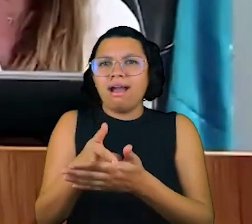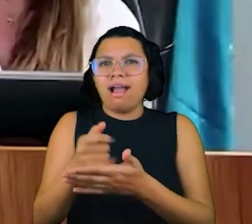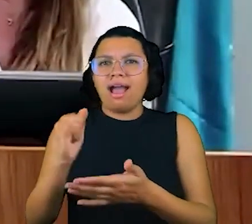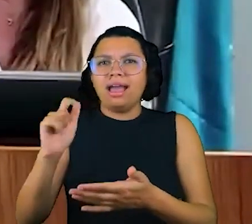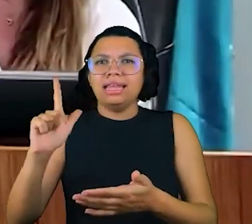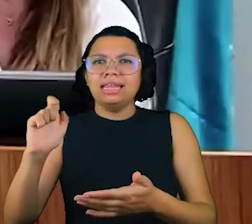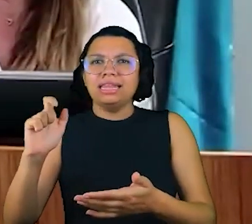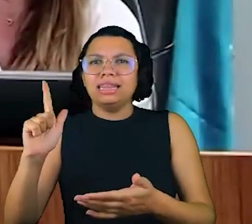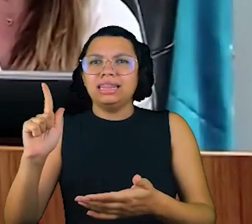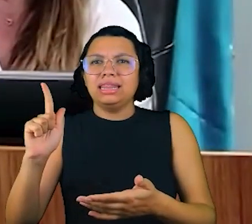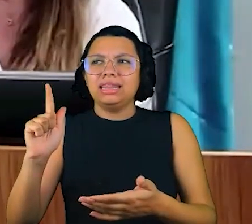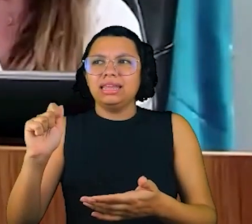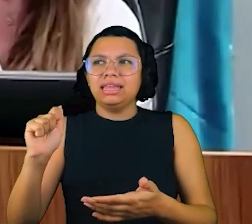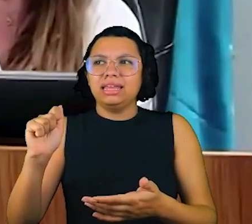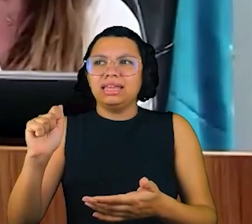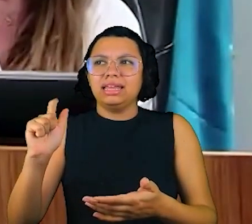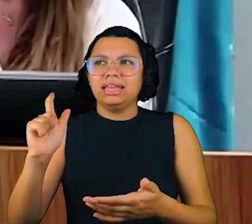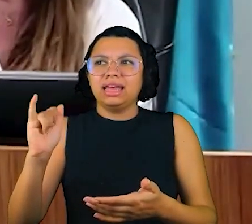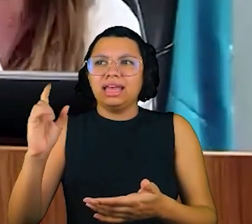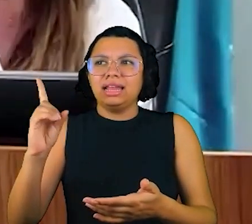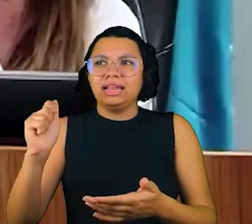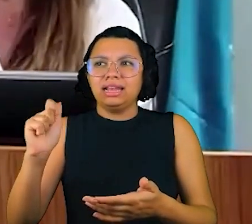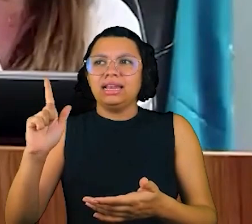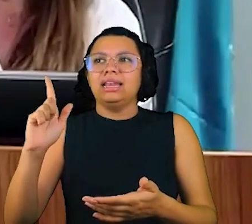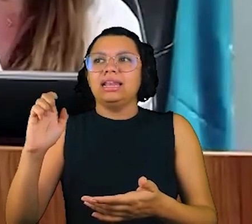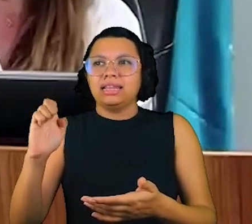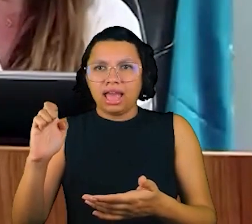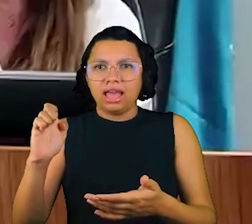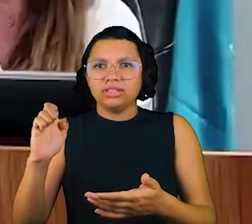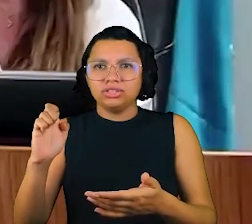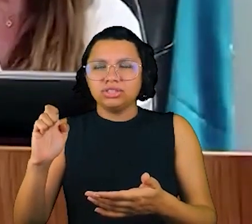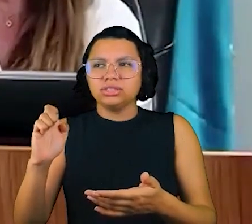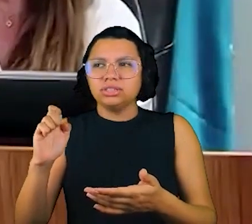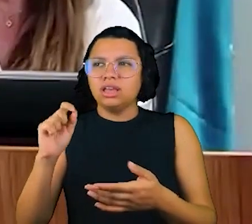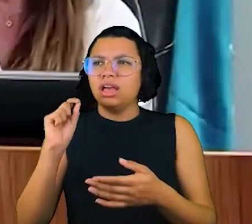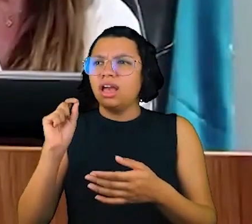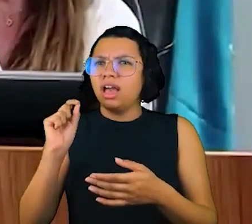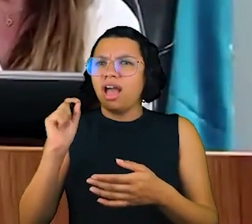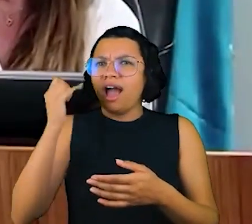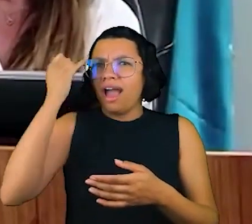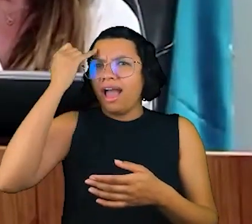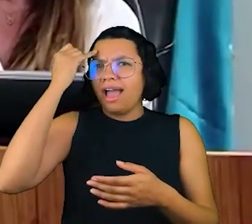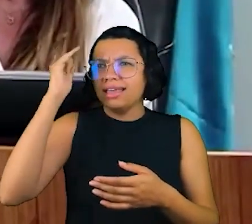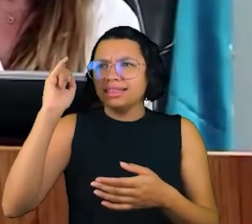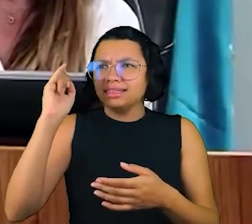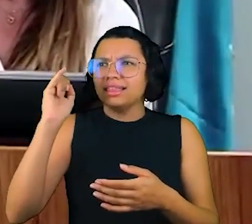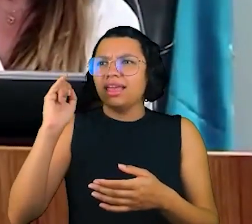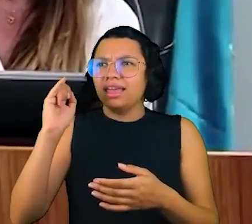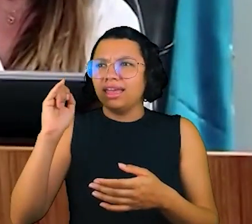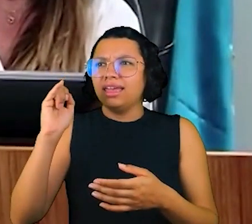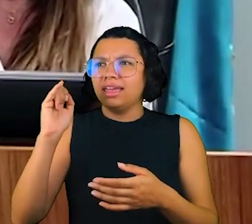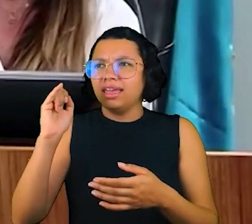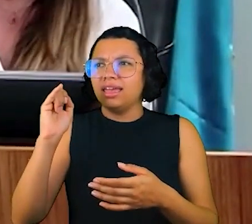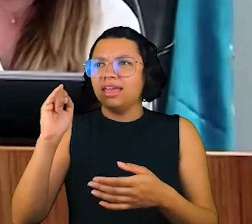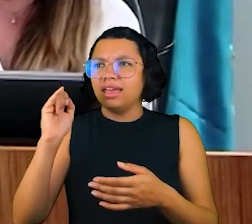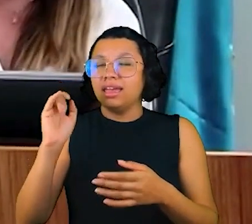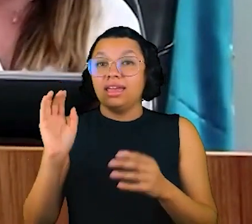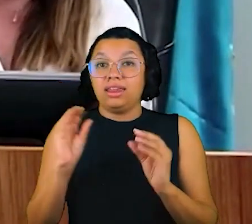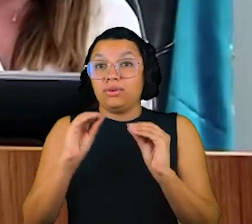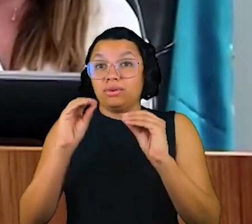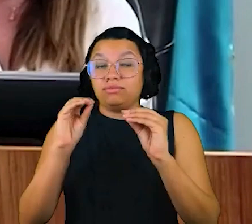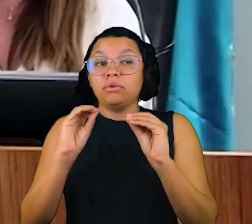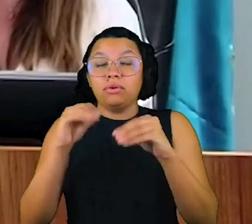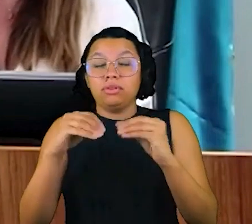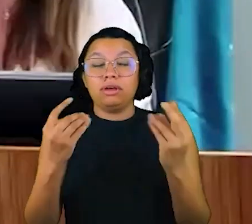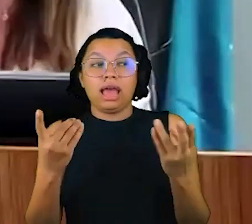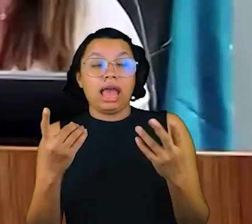patrocinar ilegalidade. Mas aí colocaria no fluxo que é o Bacenjude direto? Exatamente, exatamente. A ideia era essa. Nossa. Aí